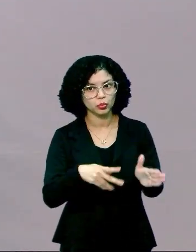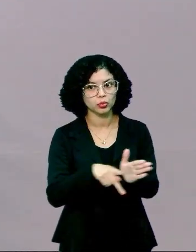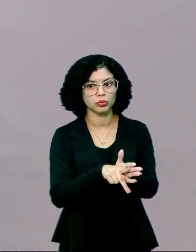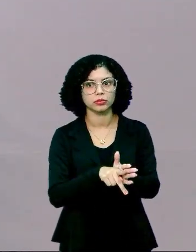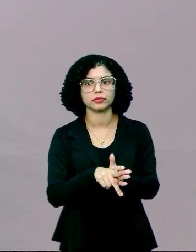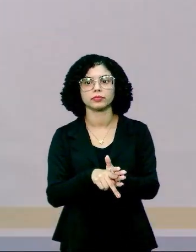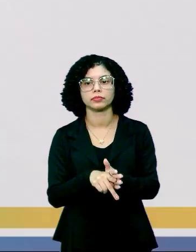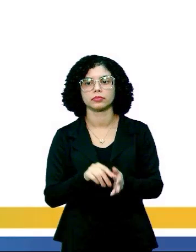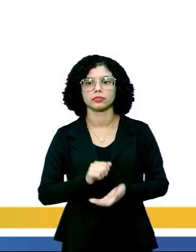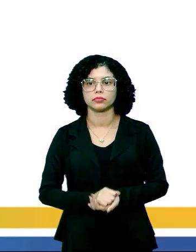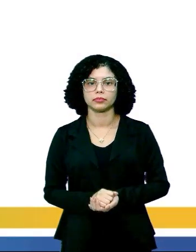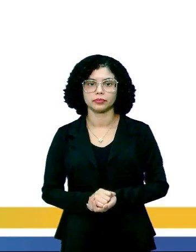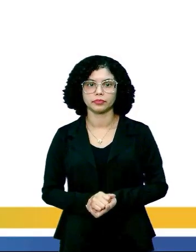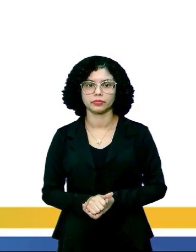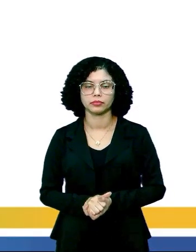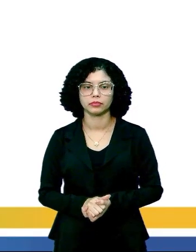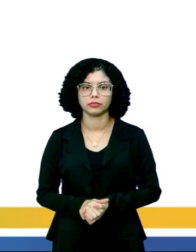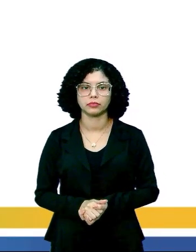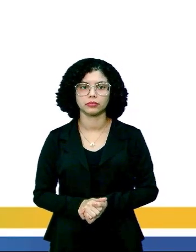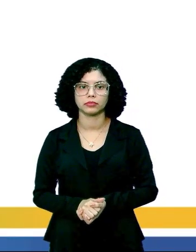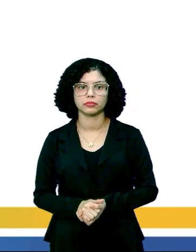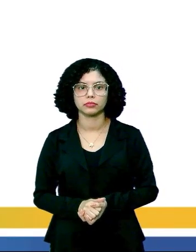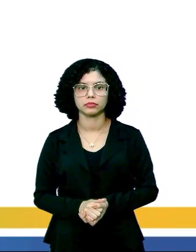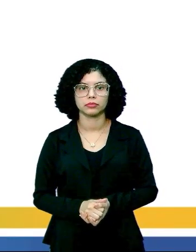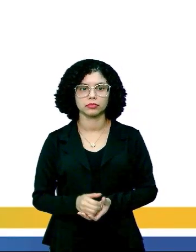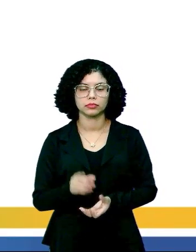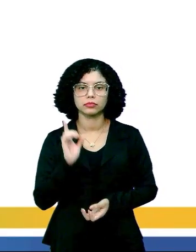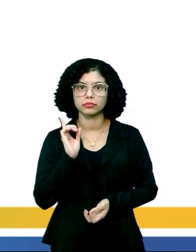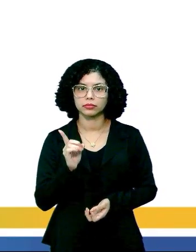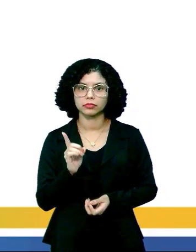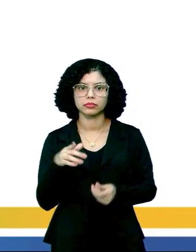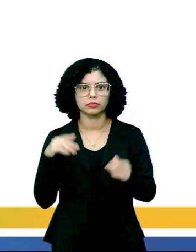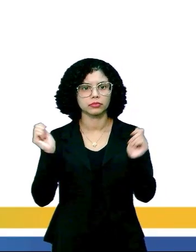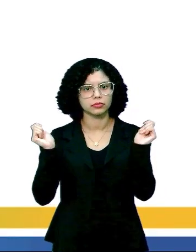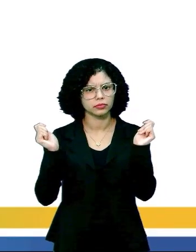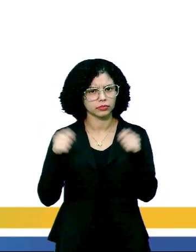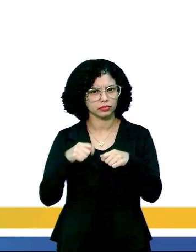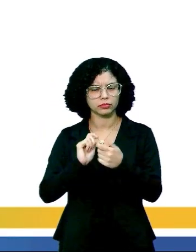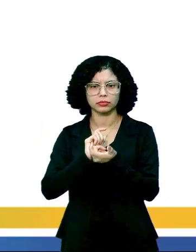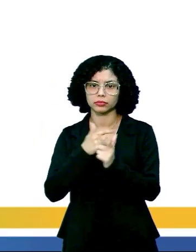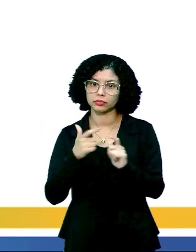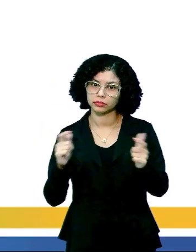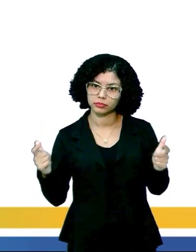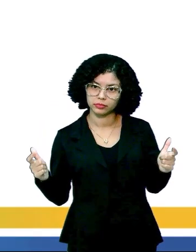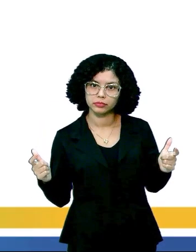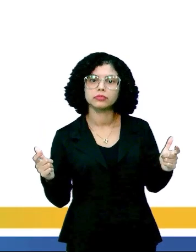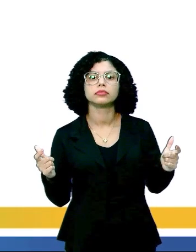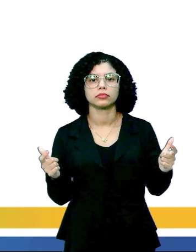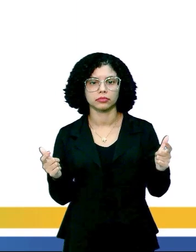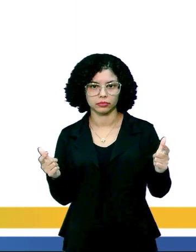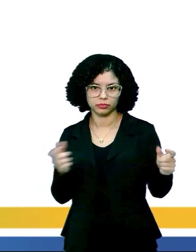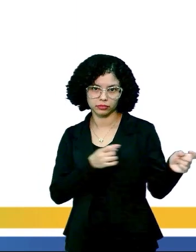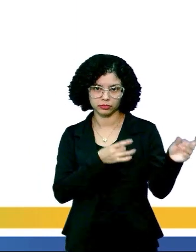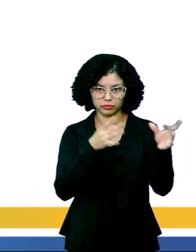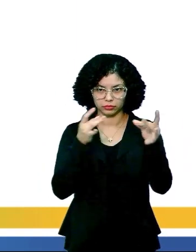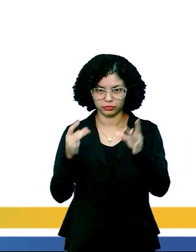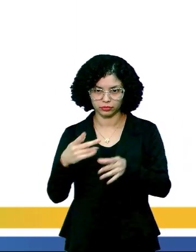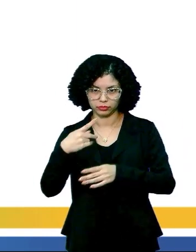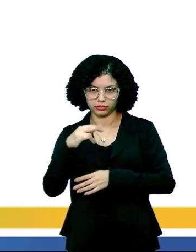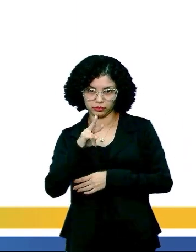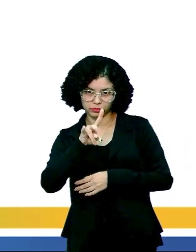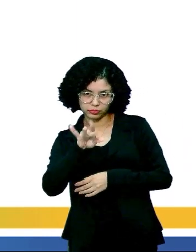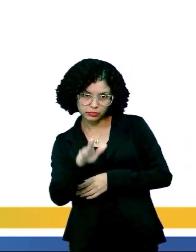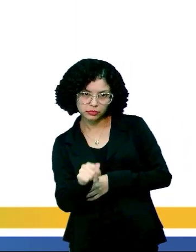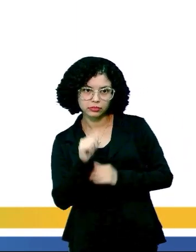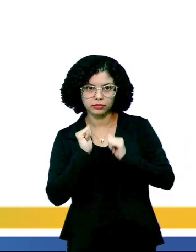e vir dentro de um país, ok? Na letra D nós temos: possibilita um maior